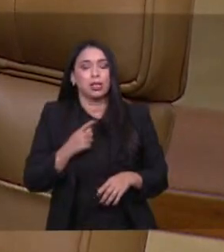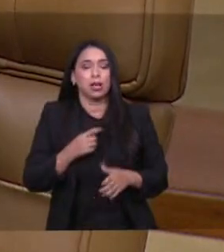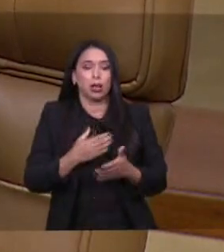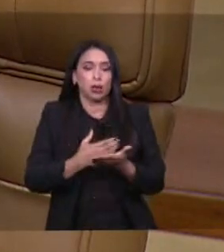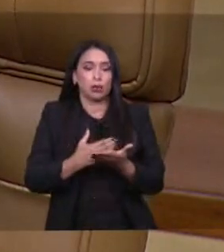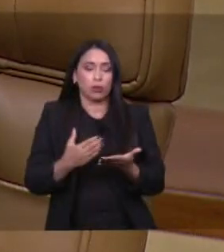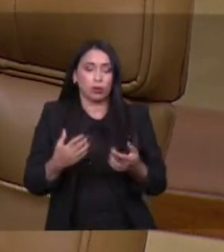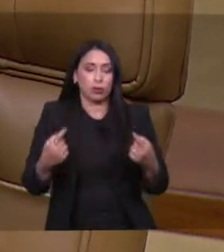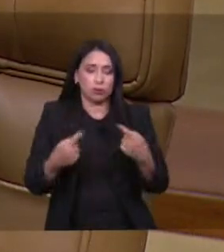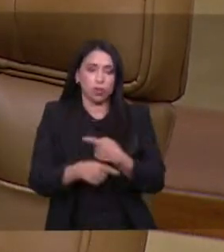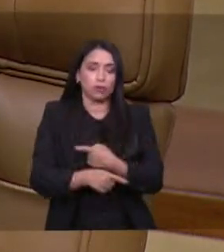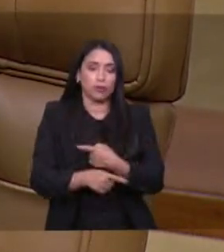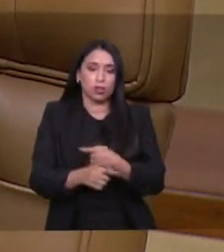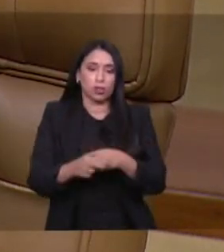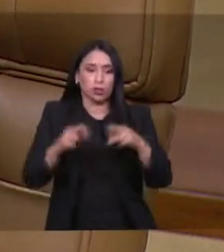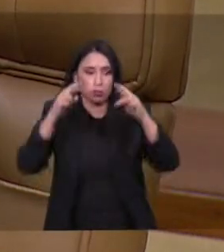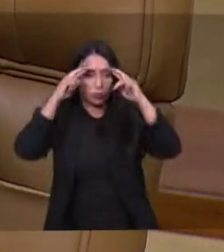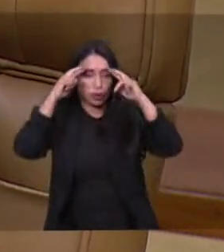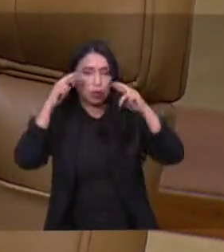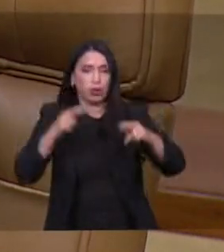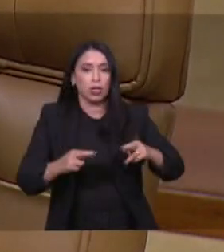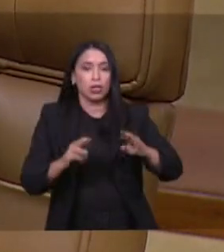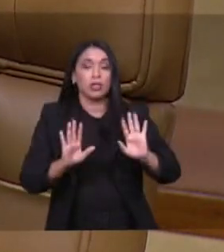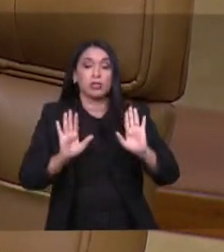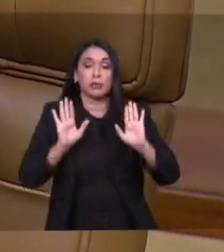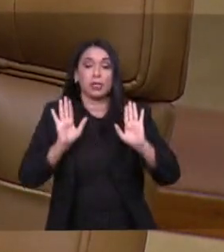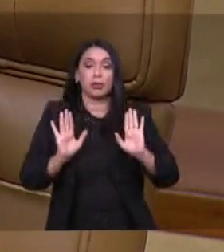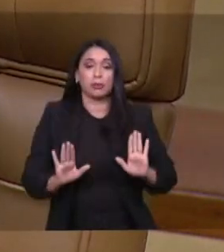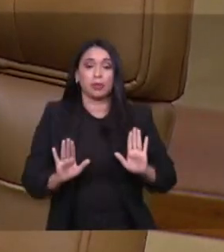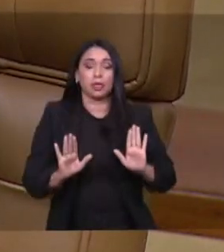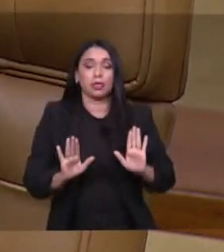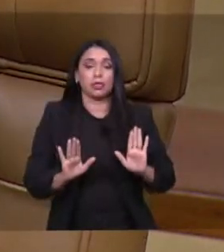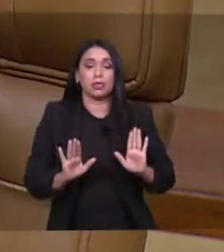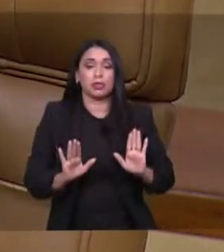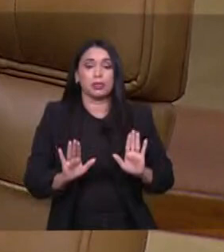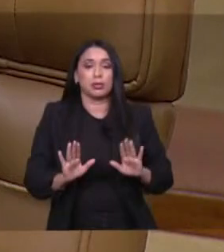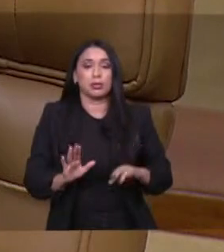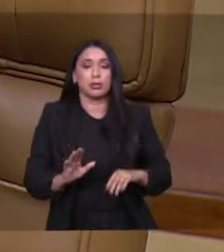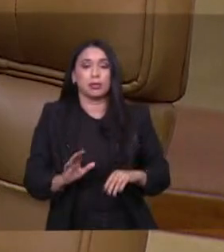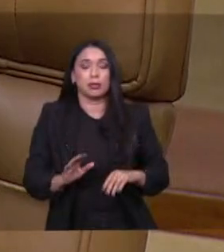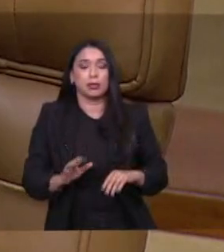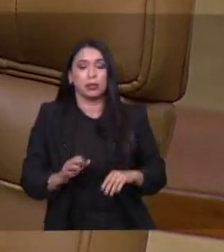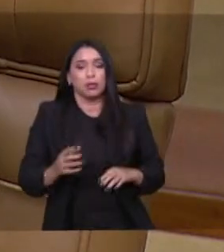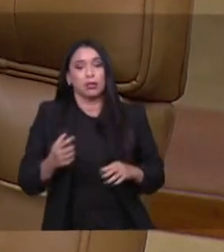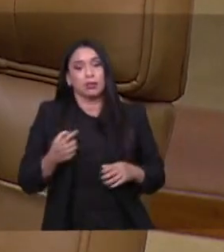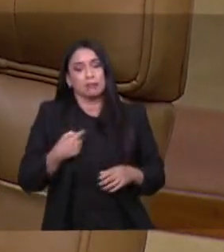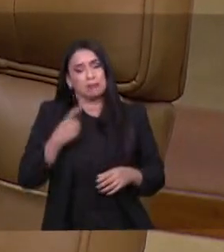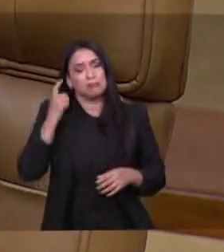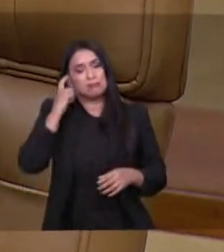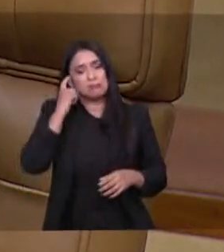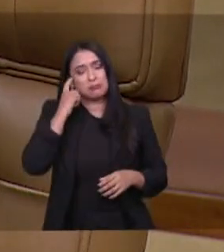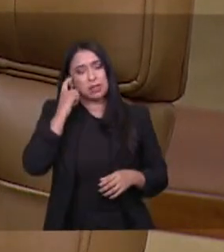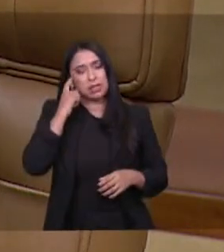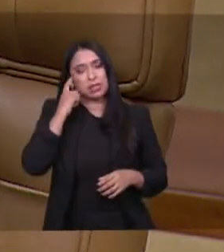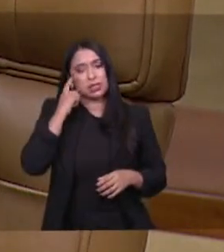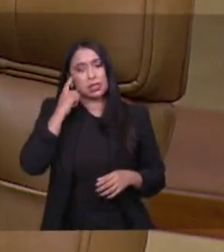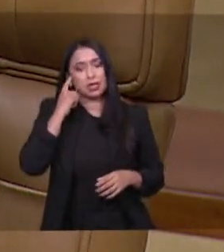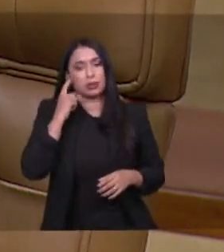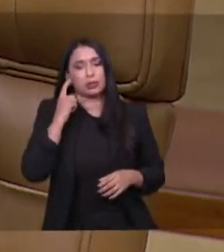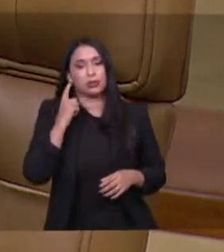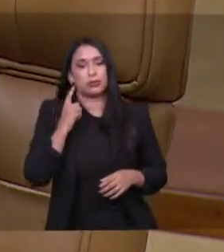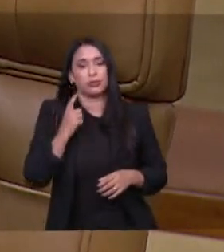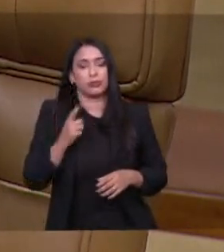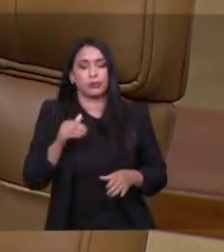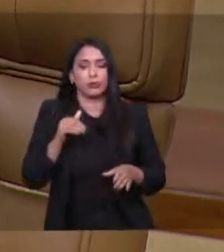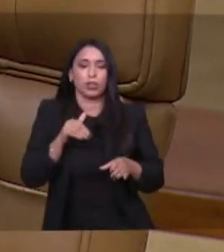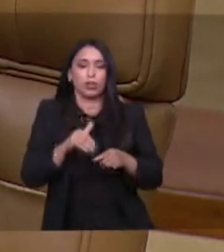divergindo, com todo respeito, mas também sujeito aqui a uma nova reflexão a partir